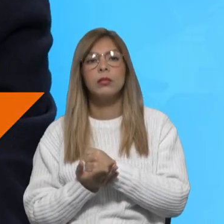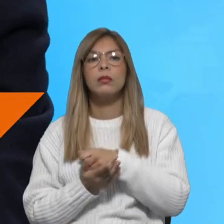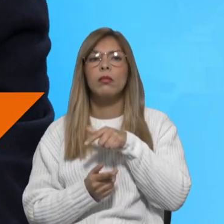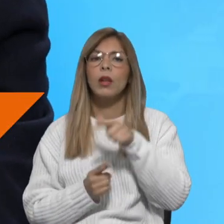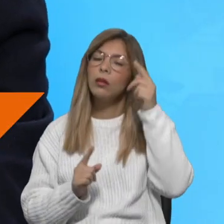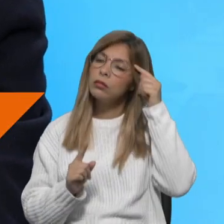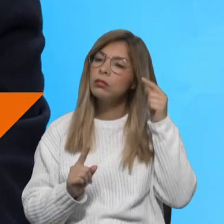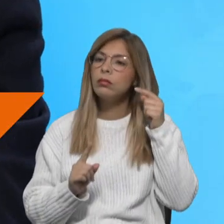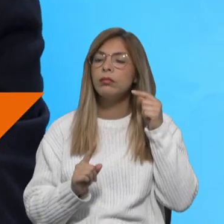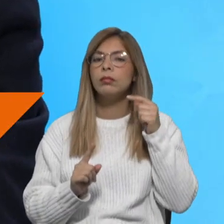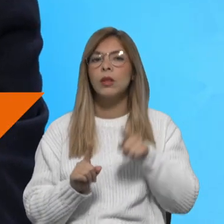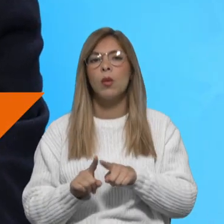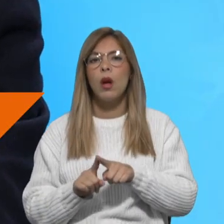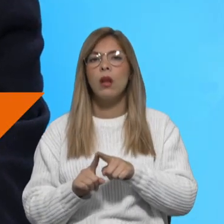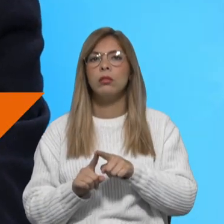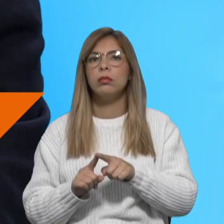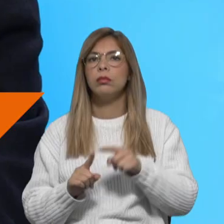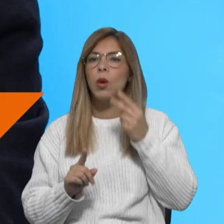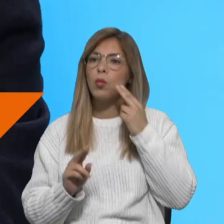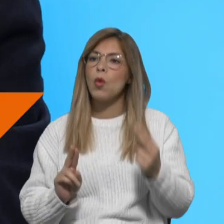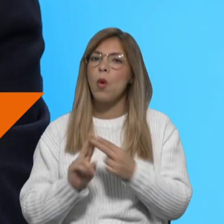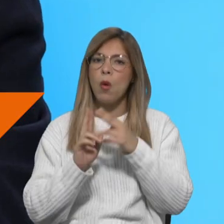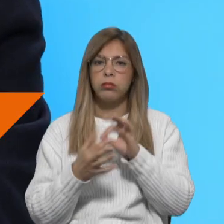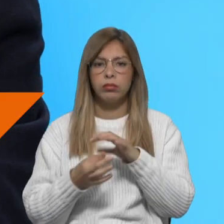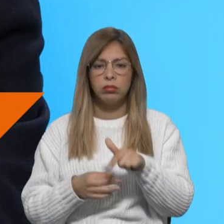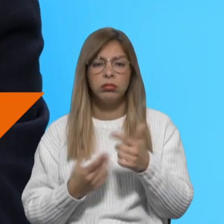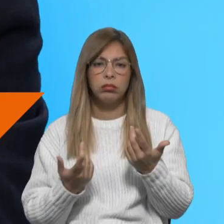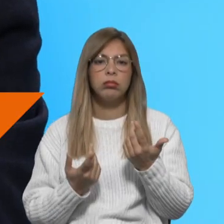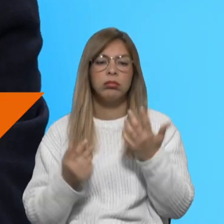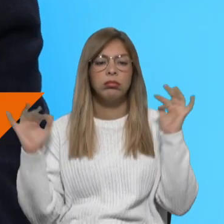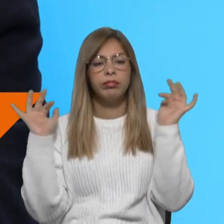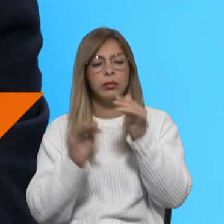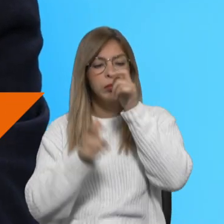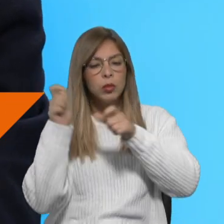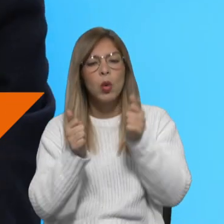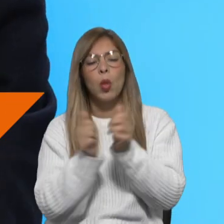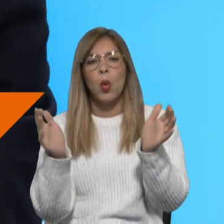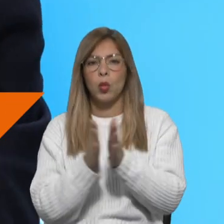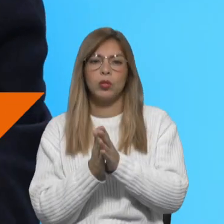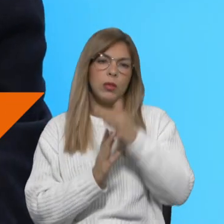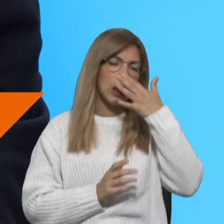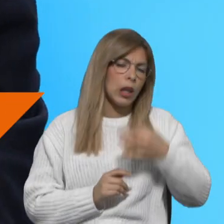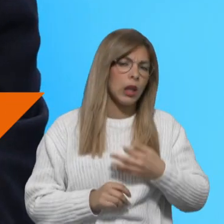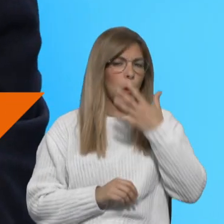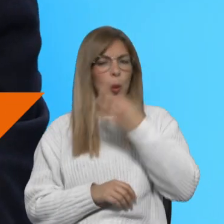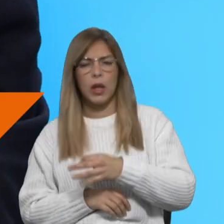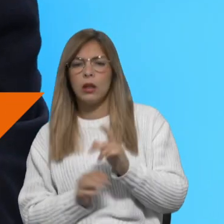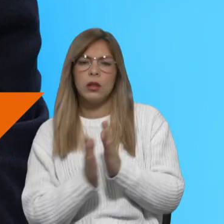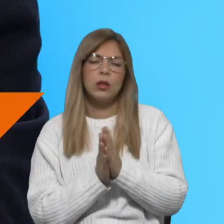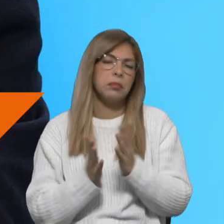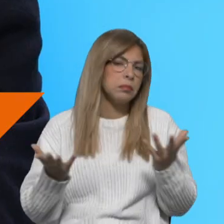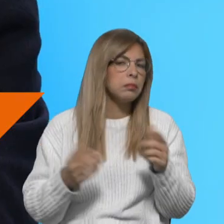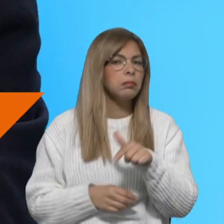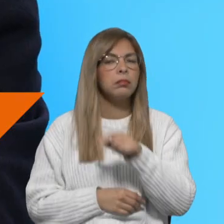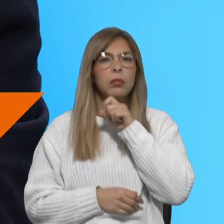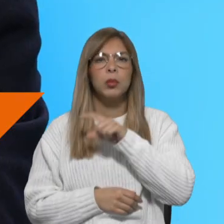encontro de toda a gente, aberta não apenas a crentes, mas a todos, e onde, este ano, iremos